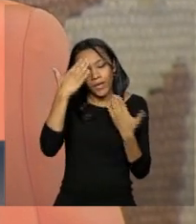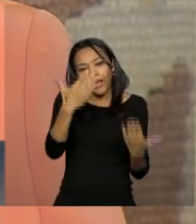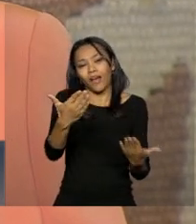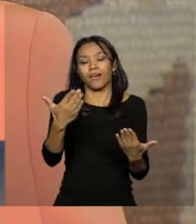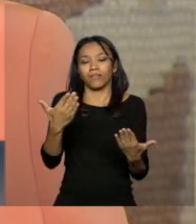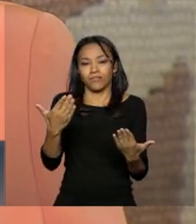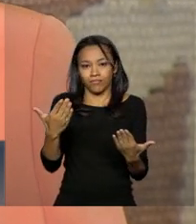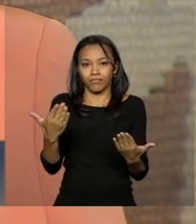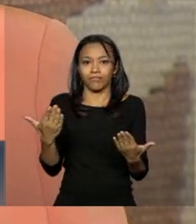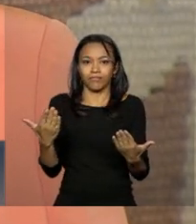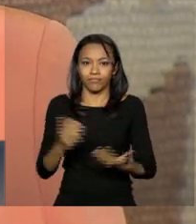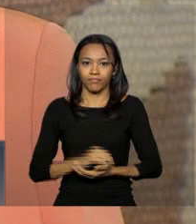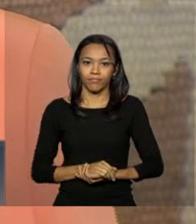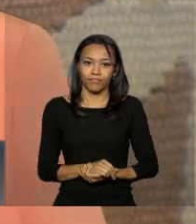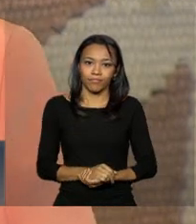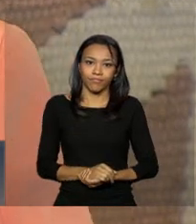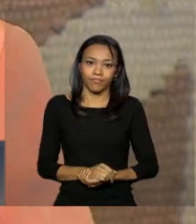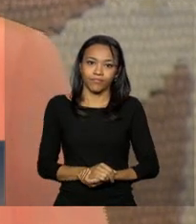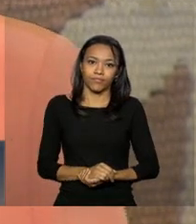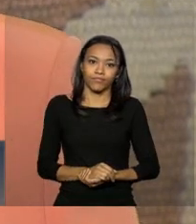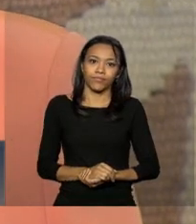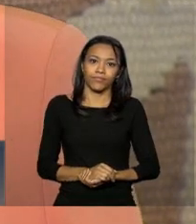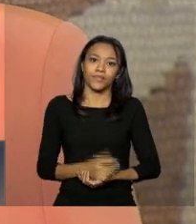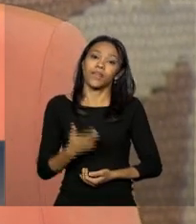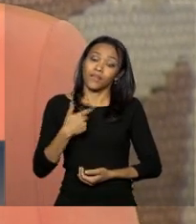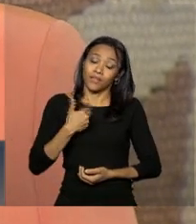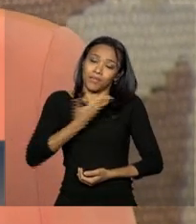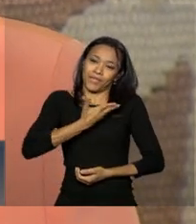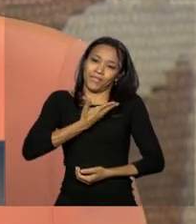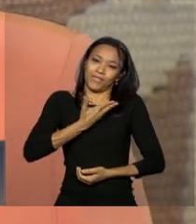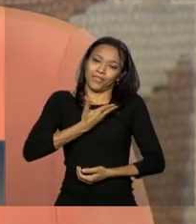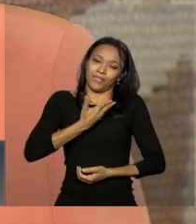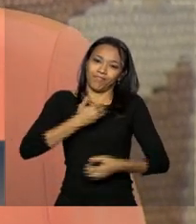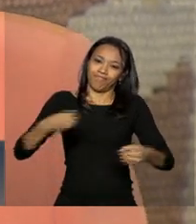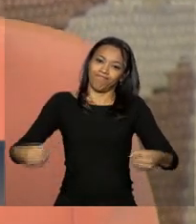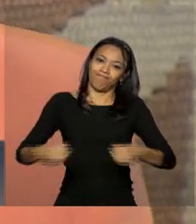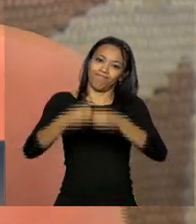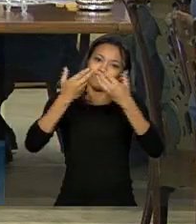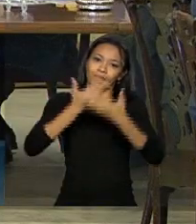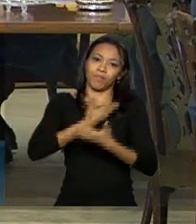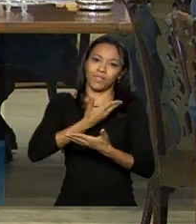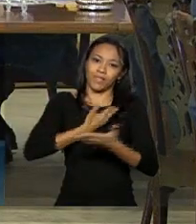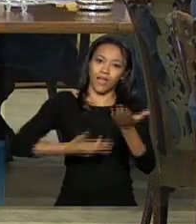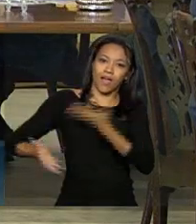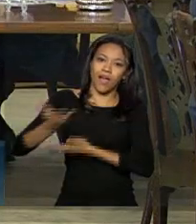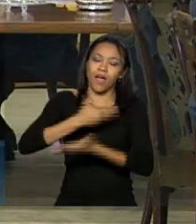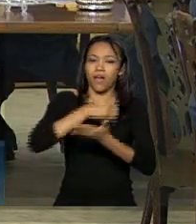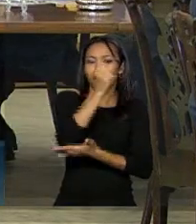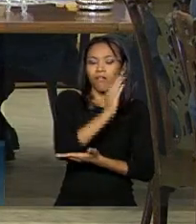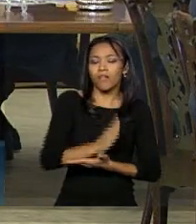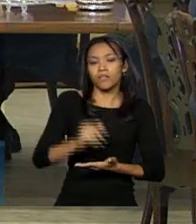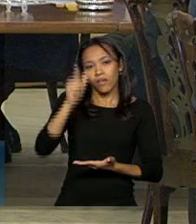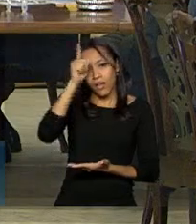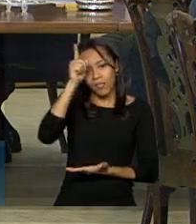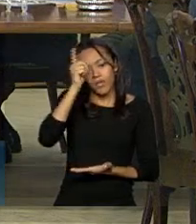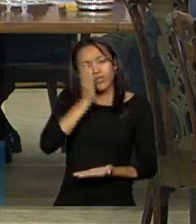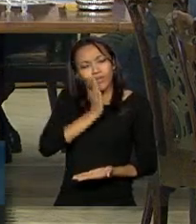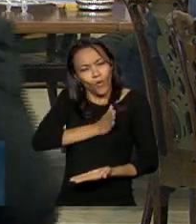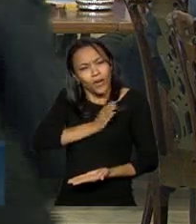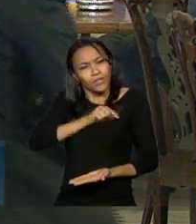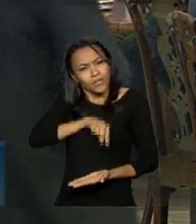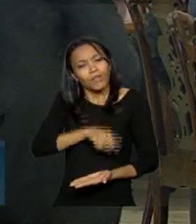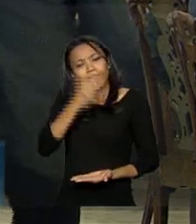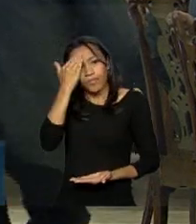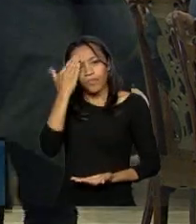obrigado, brindo também a amizade entre a Alemanha e o Brasil. e, do fundo do